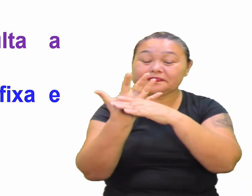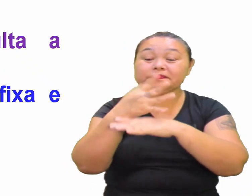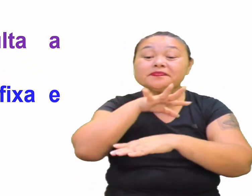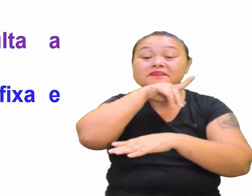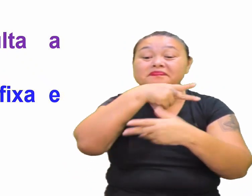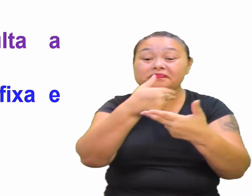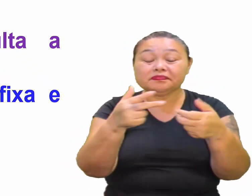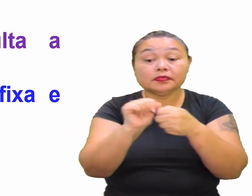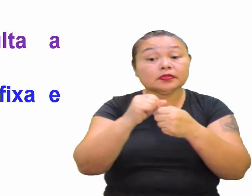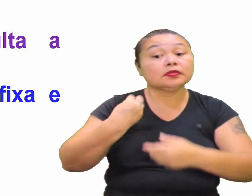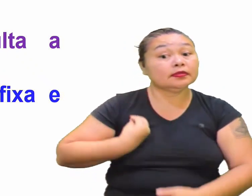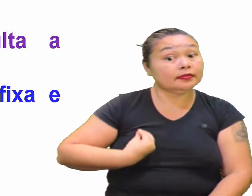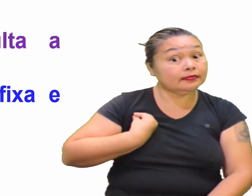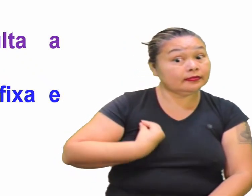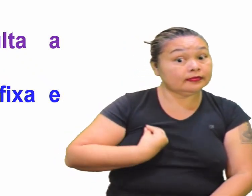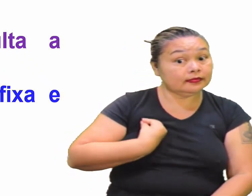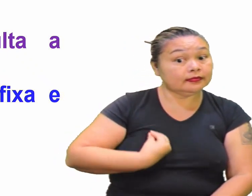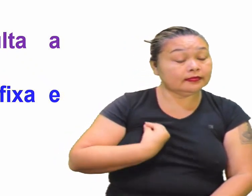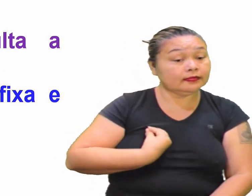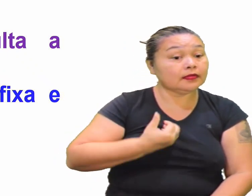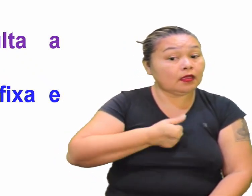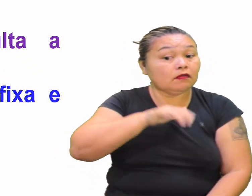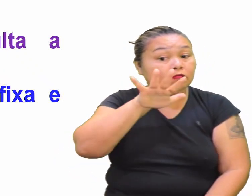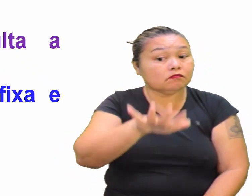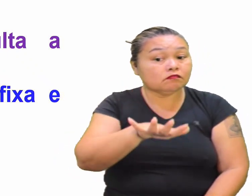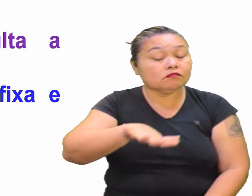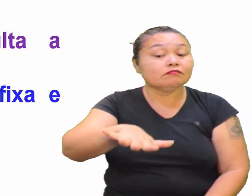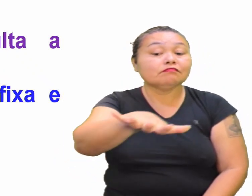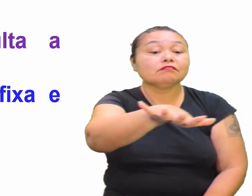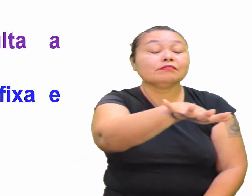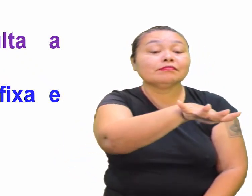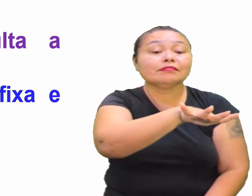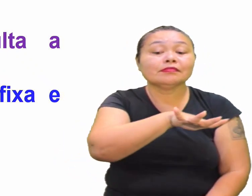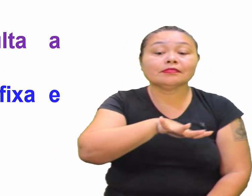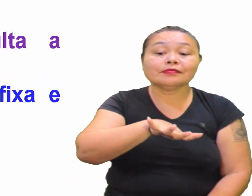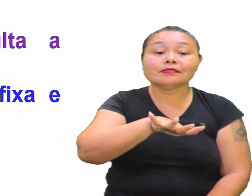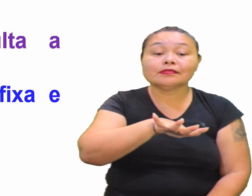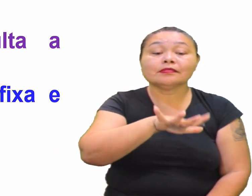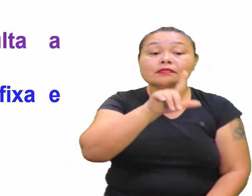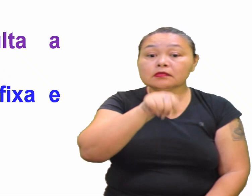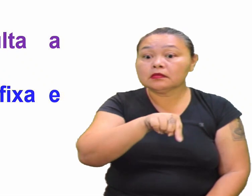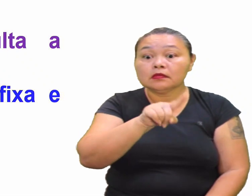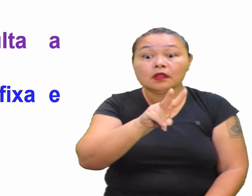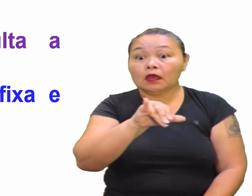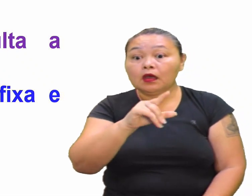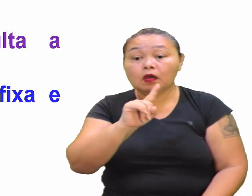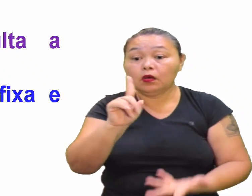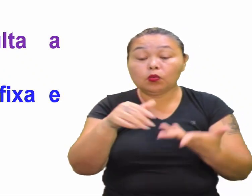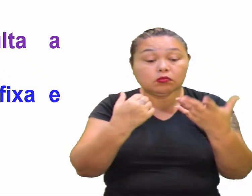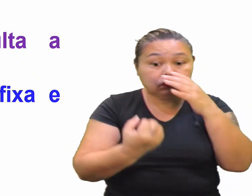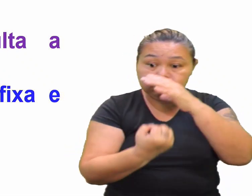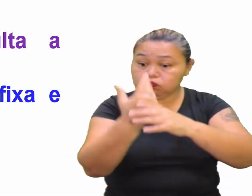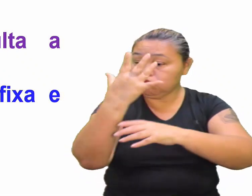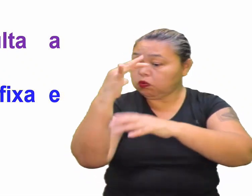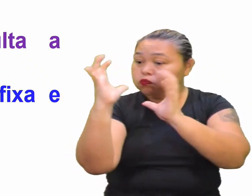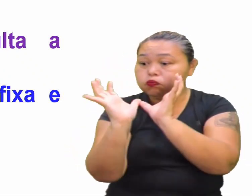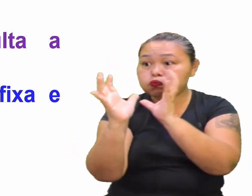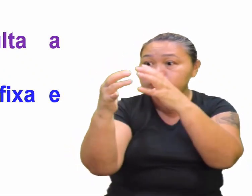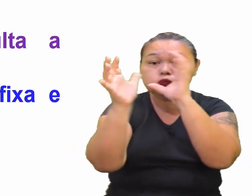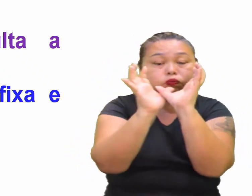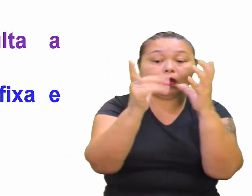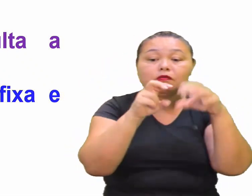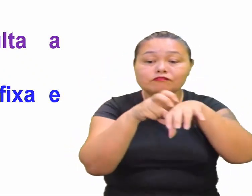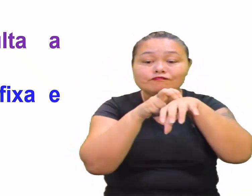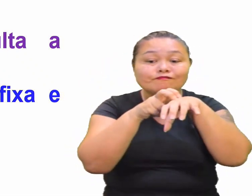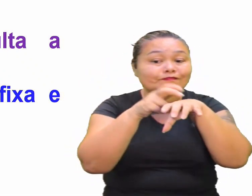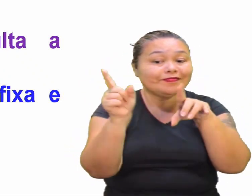animais sobrevivam ou se instalem nesse ambiente são desfavoráveis, né? Não vai, do nada vai aparecer um arbusto